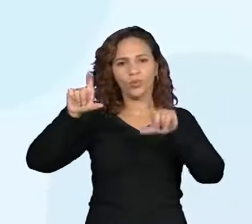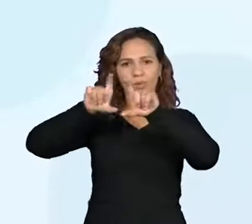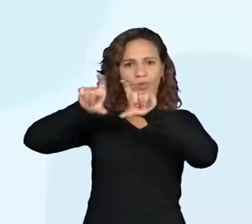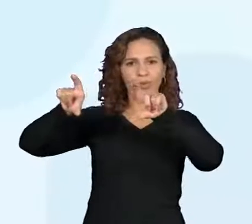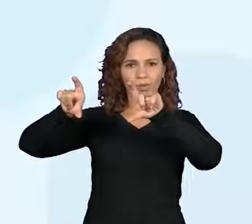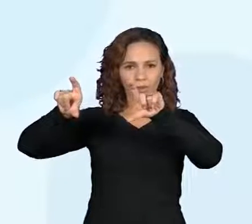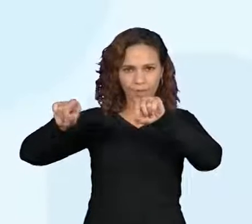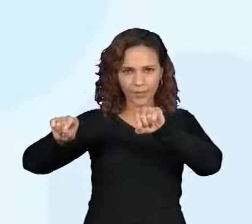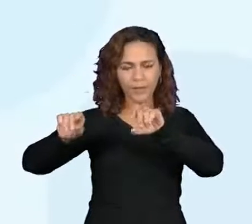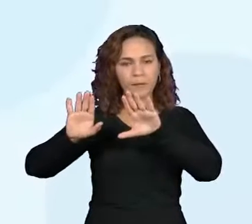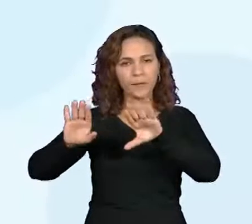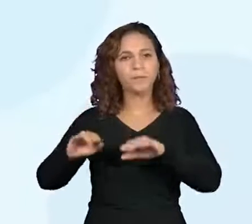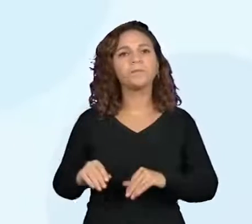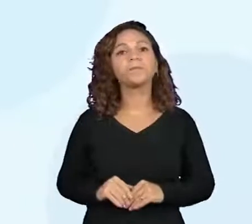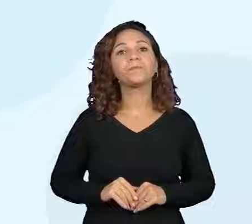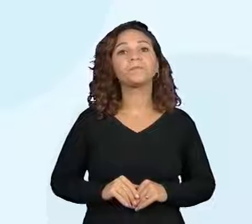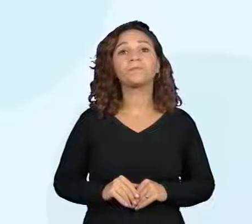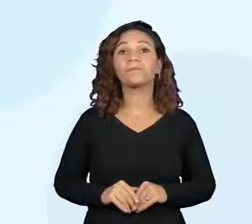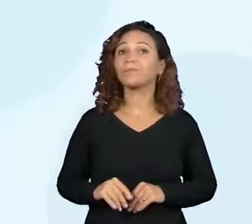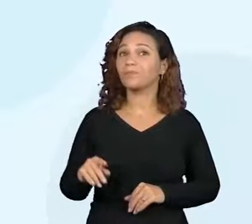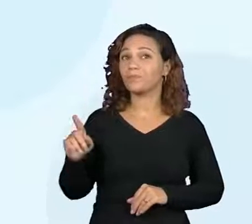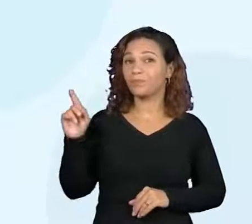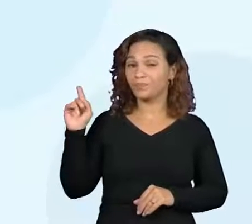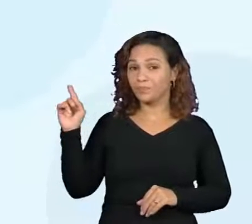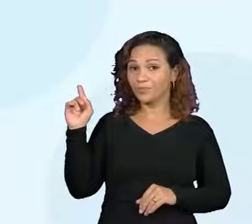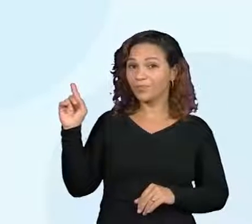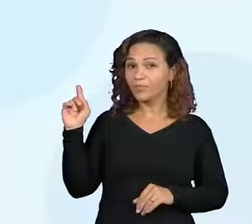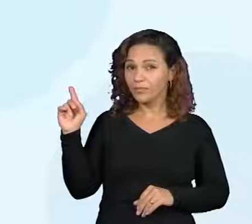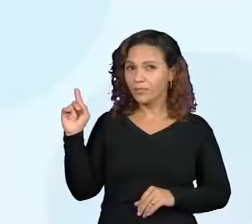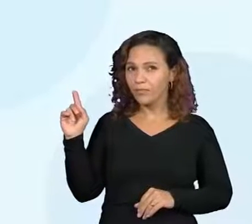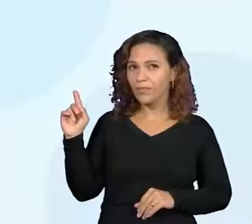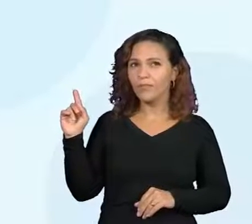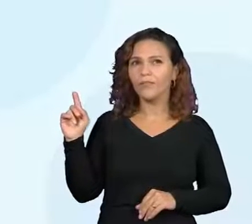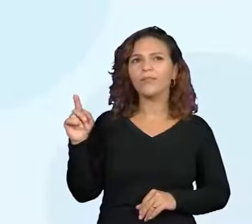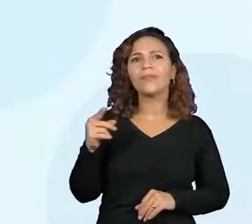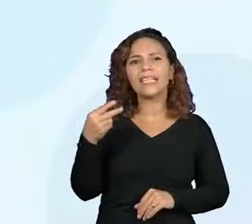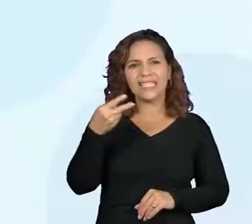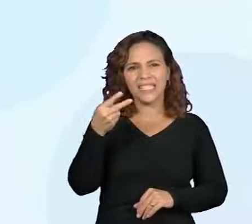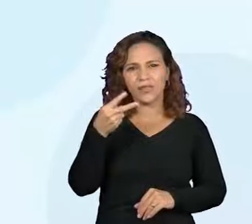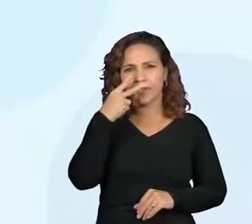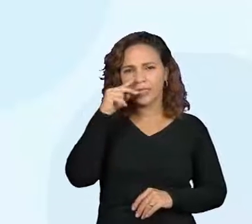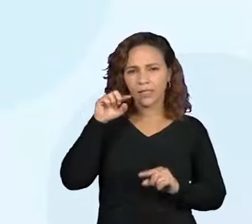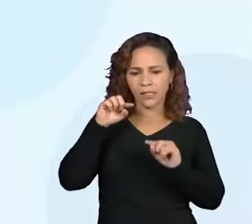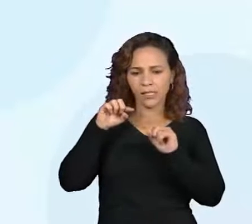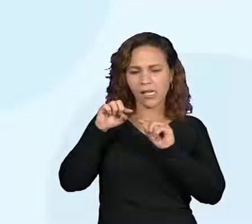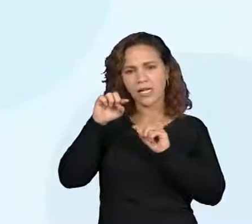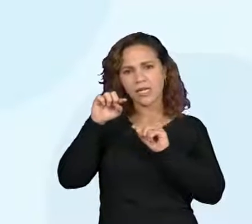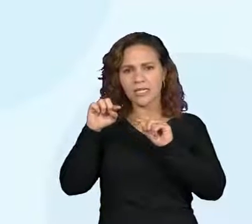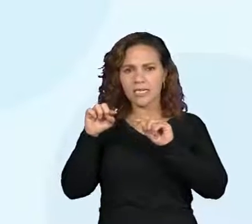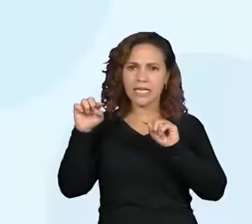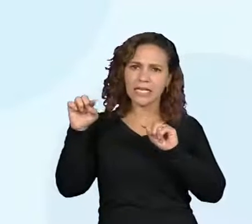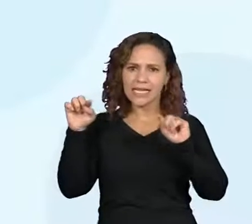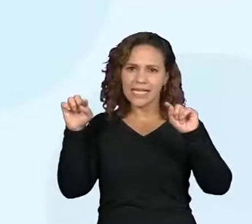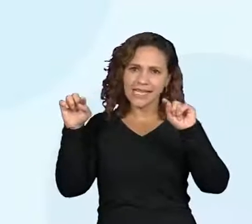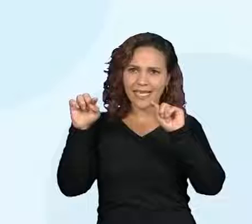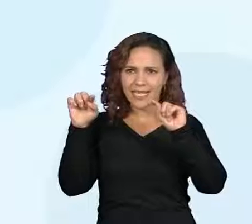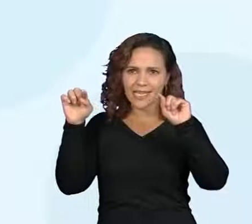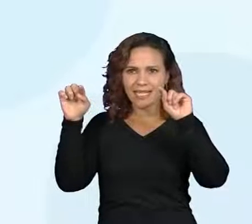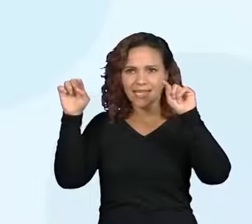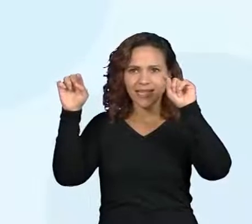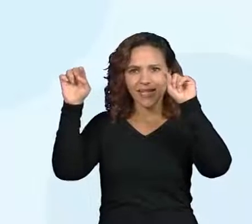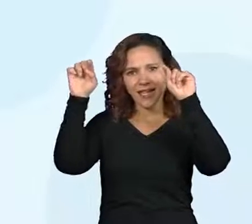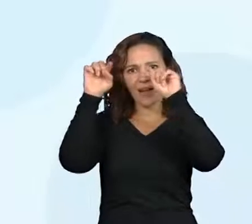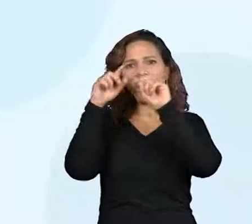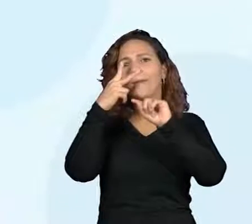pouquinho. O segundo balão, ele tem uma coisa que parece meio quebrado, né? Parece uma vidraça quebrada. Lembra